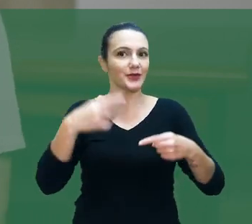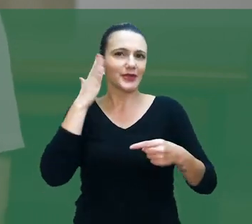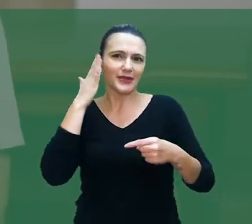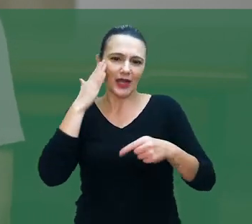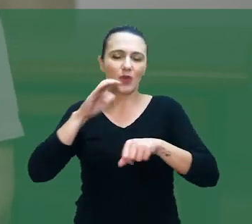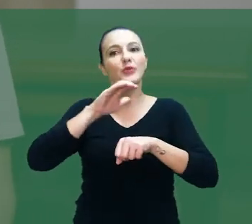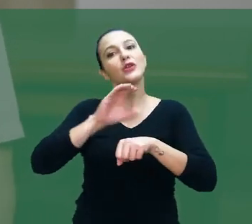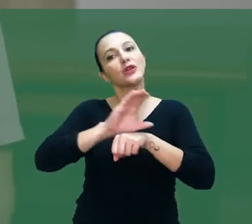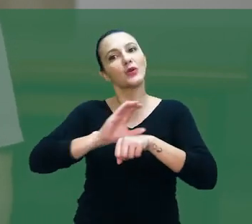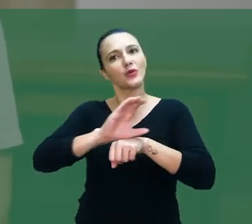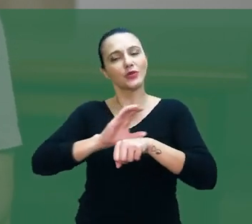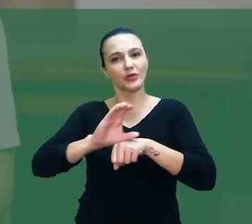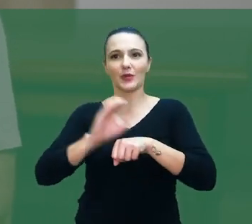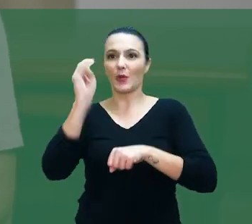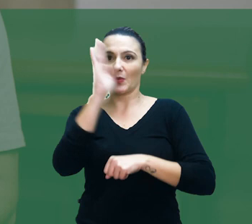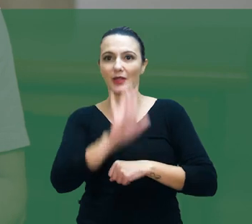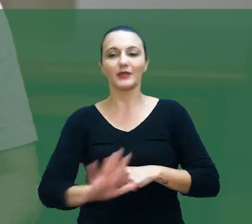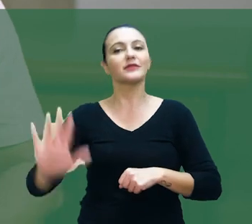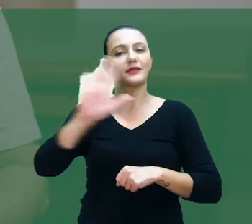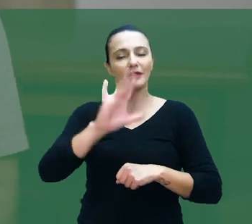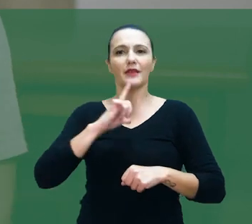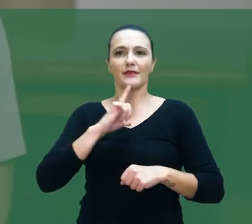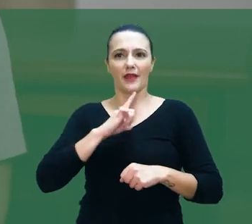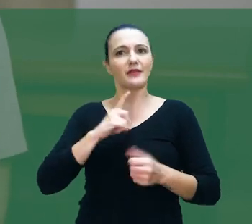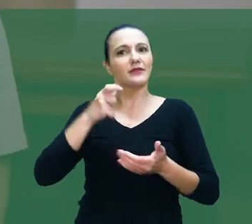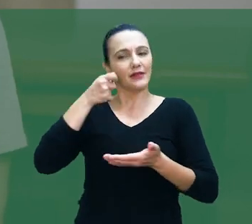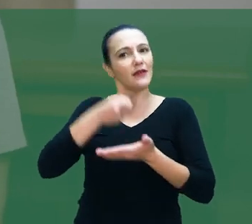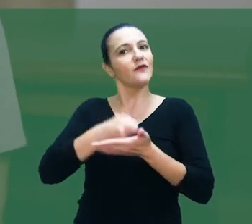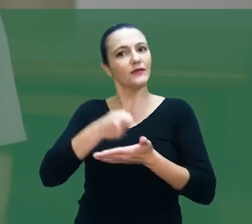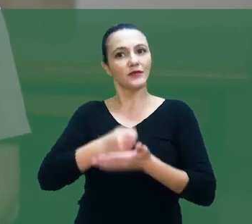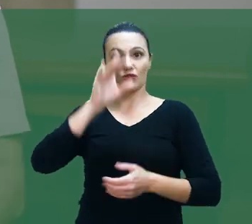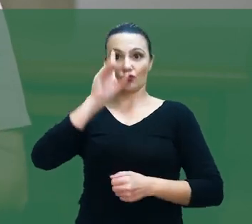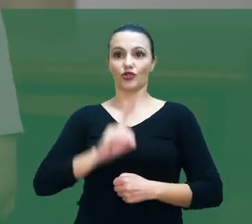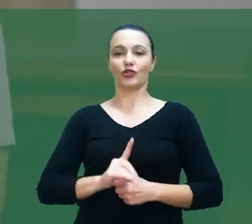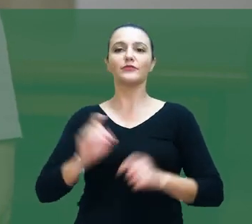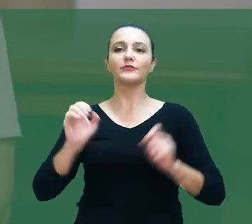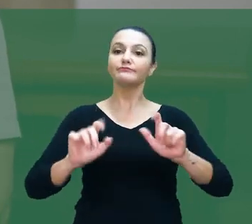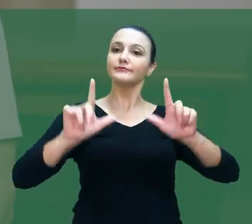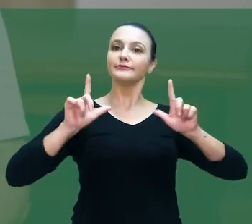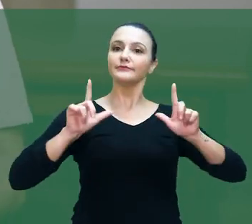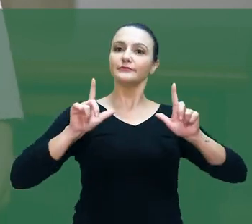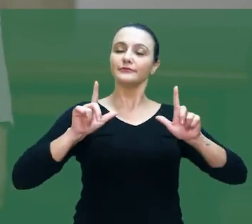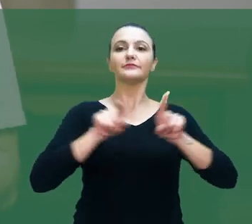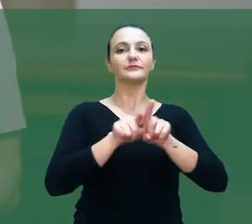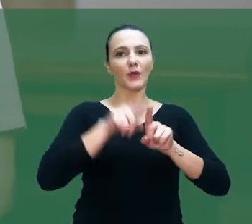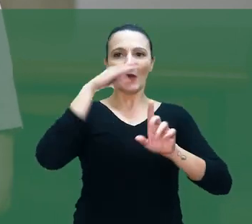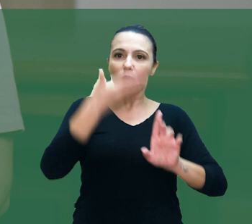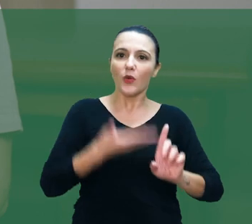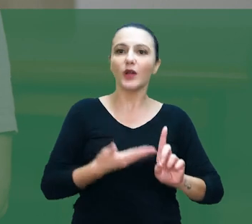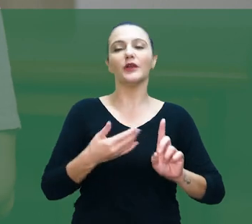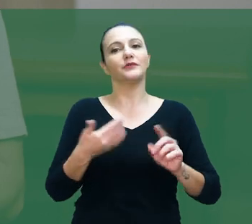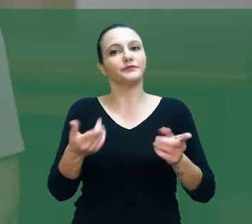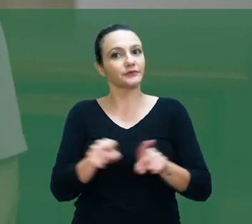inclusive a brasileira, defendem nosso direito à honra, nosso direito à imagem. Então, é natural que a gente pense como